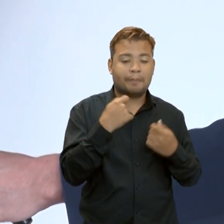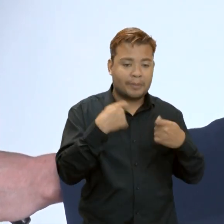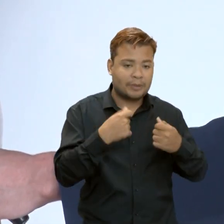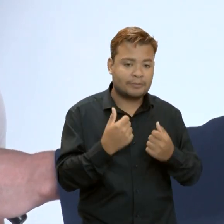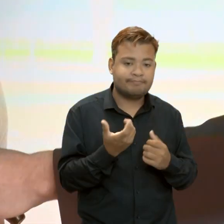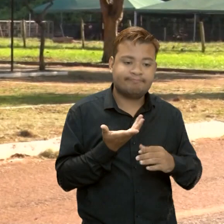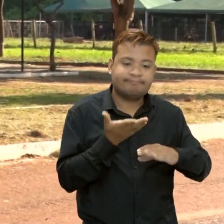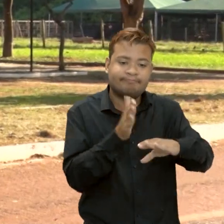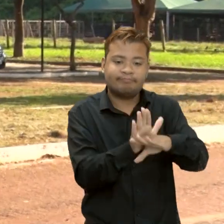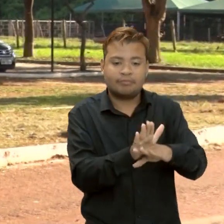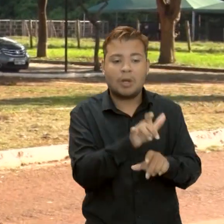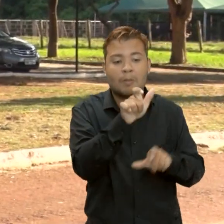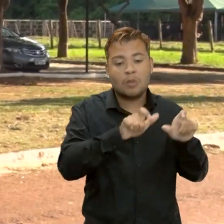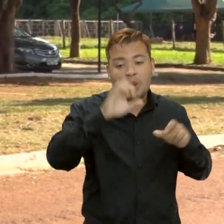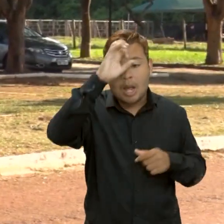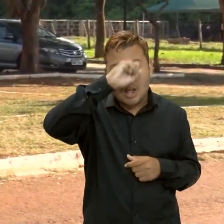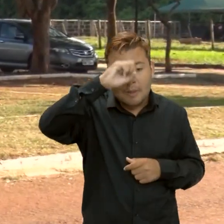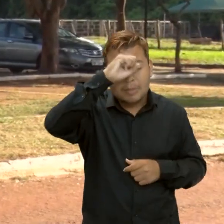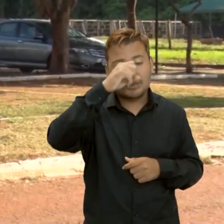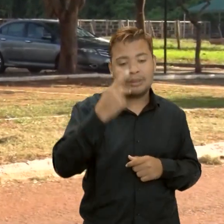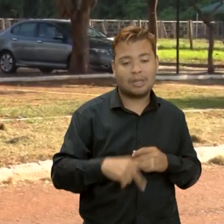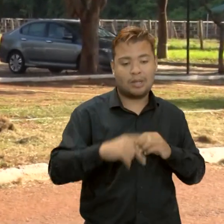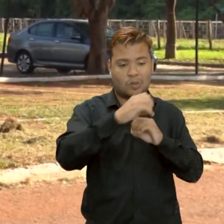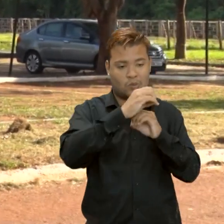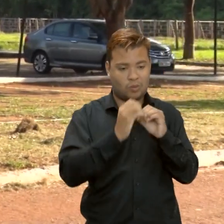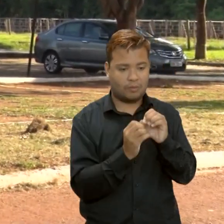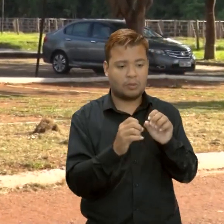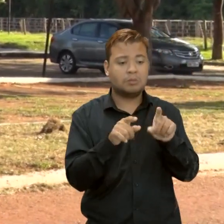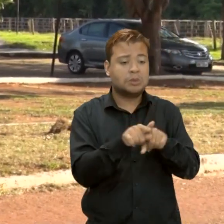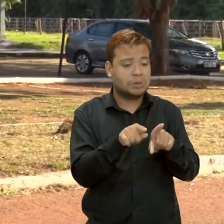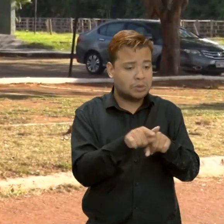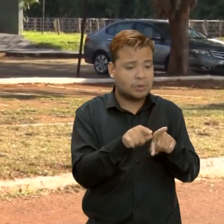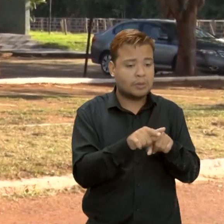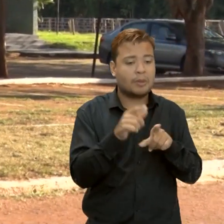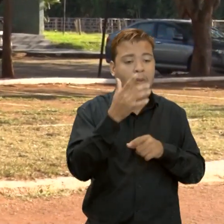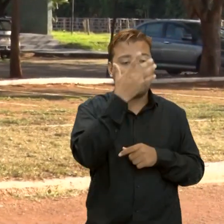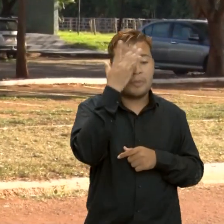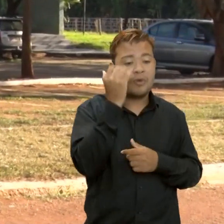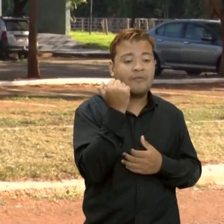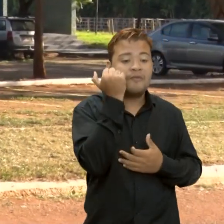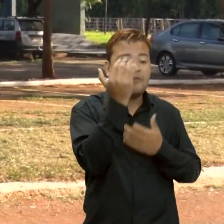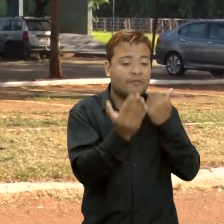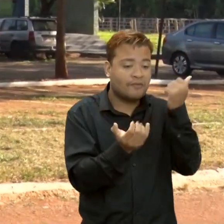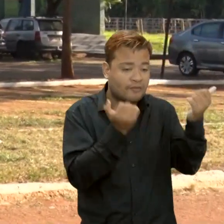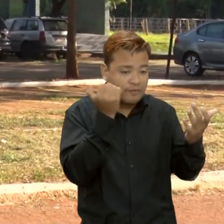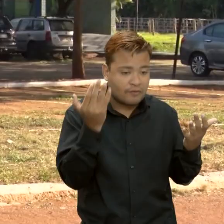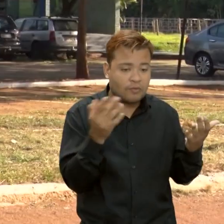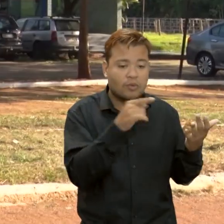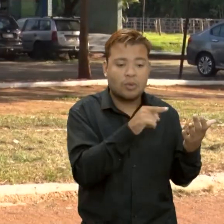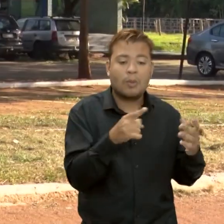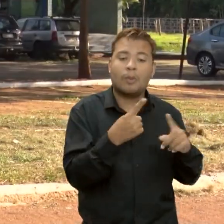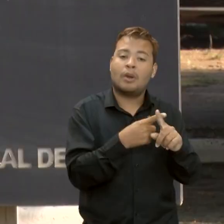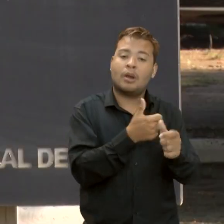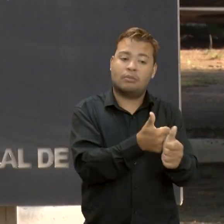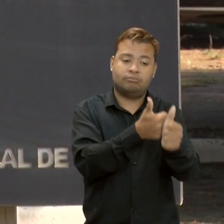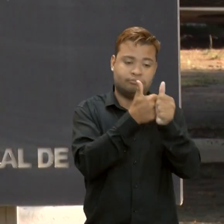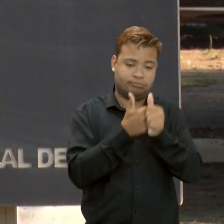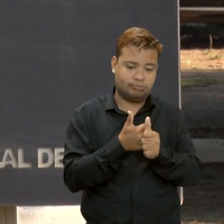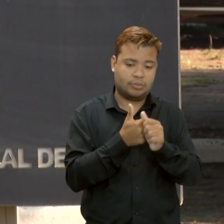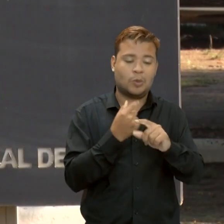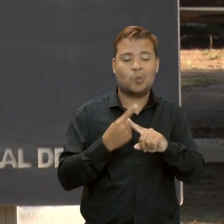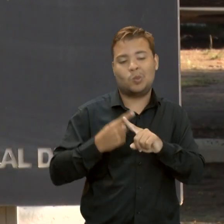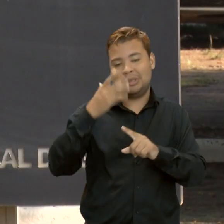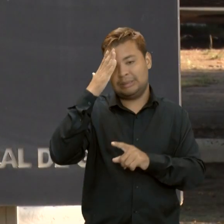dessas pessoas seja da un un cidade Federal de Goiás ou seja da da formação das pessoas externas que muitas vezes nos procuram né já que a